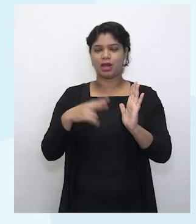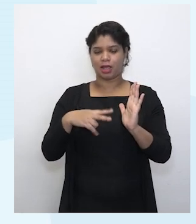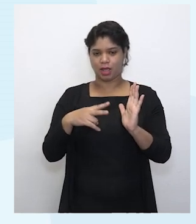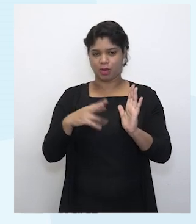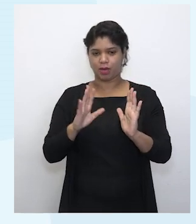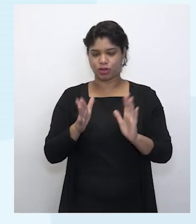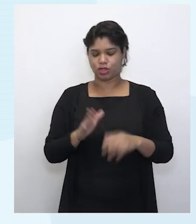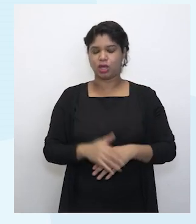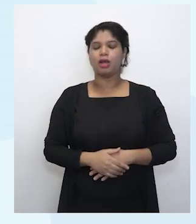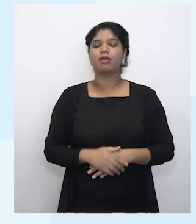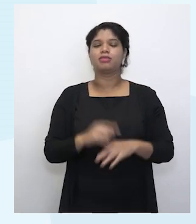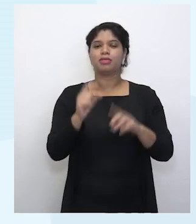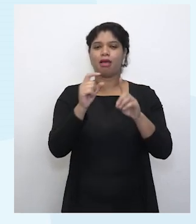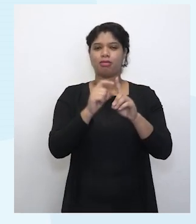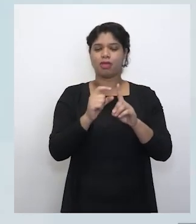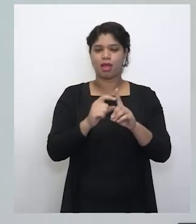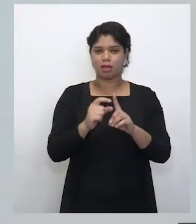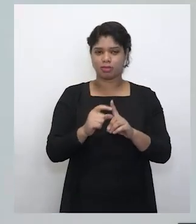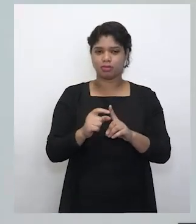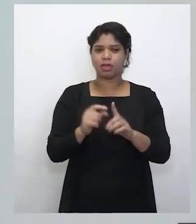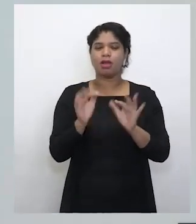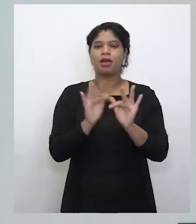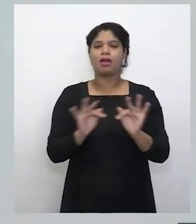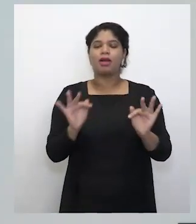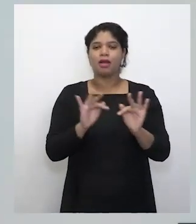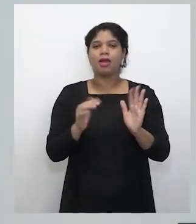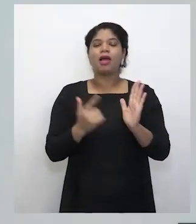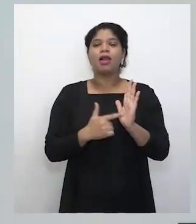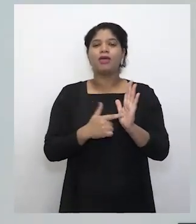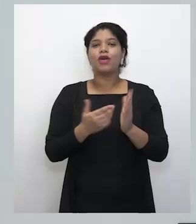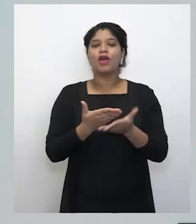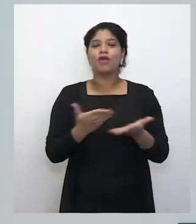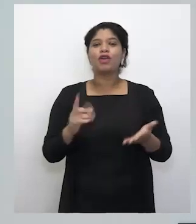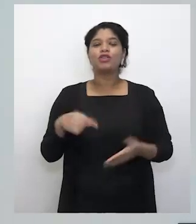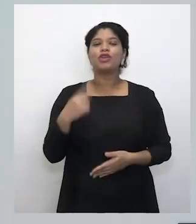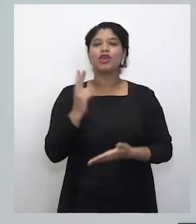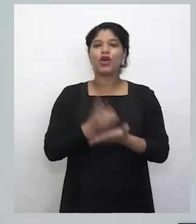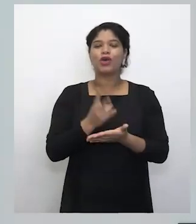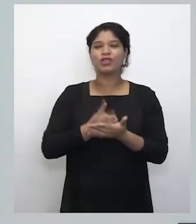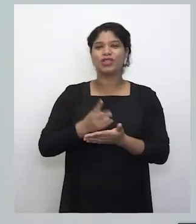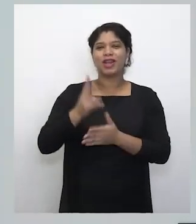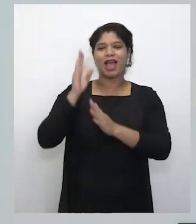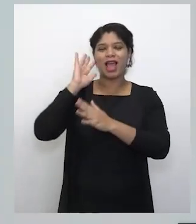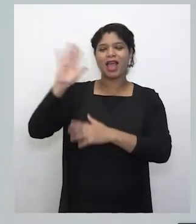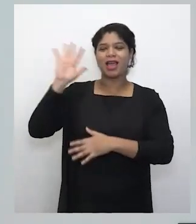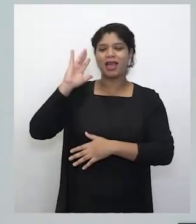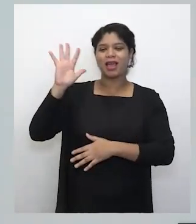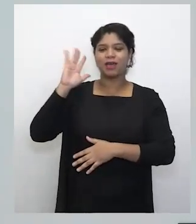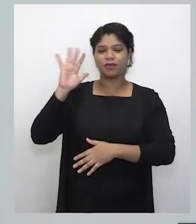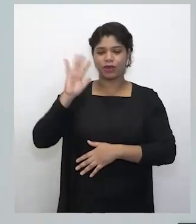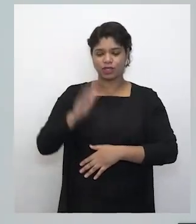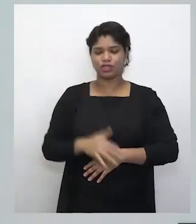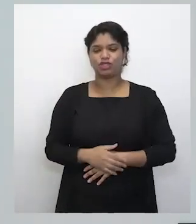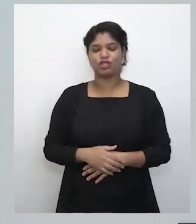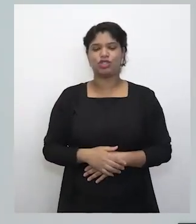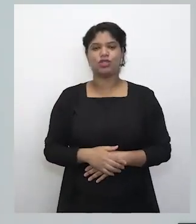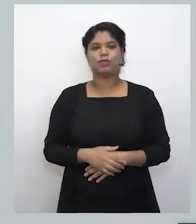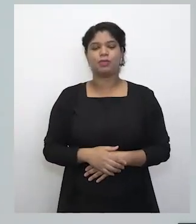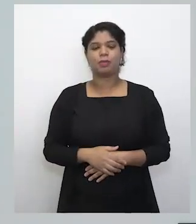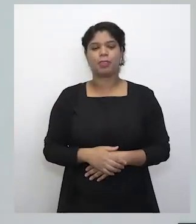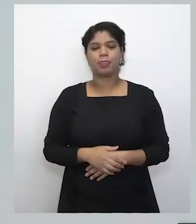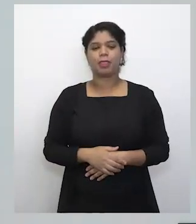ler um pouquinho aí esse trechinho desse livro com vocês, nós vamos continuar a refletir um pouco